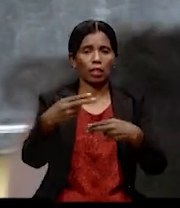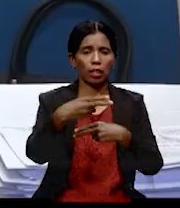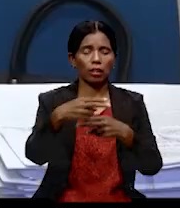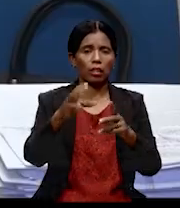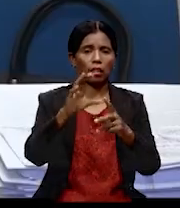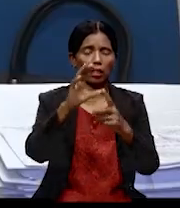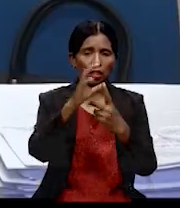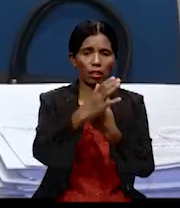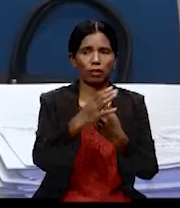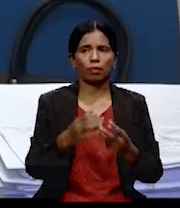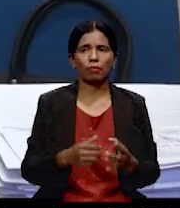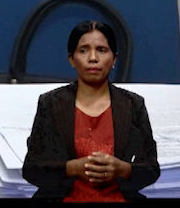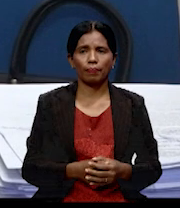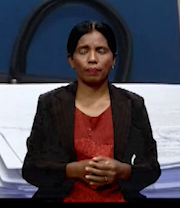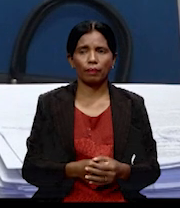in principio